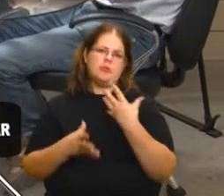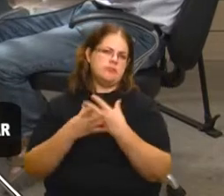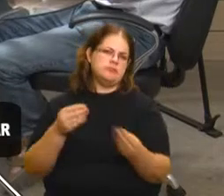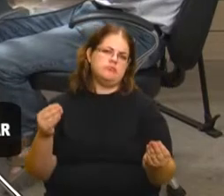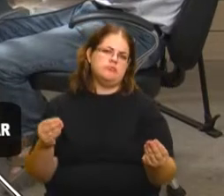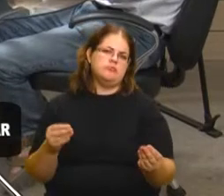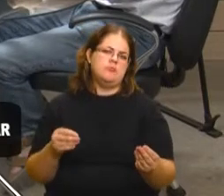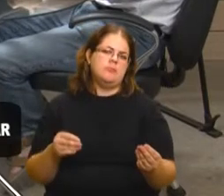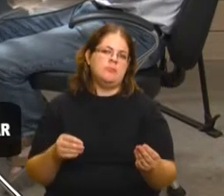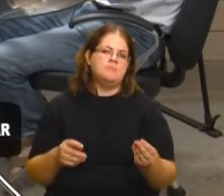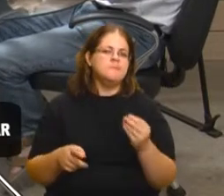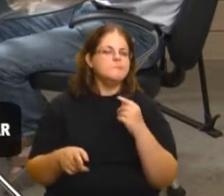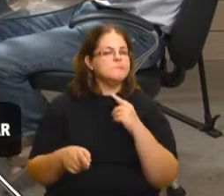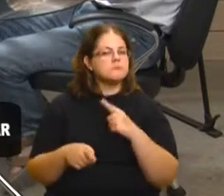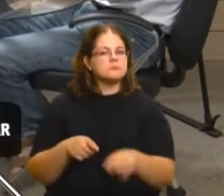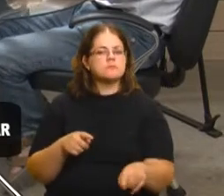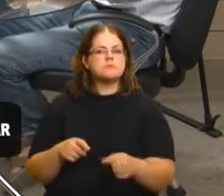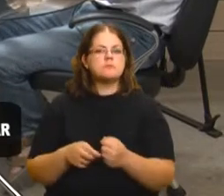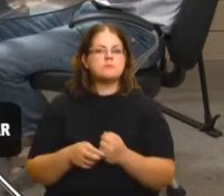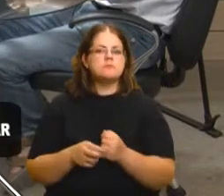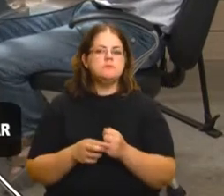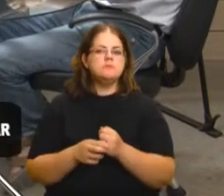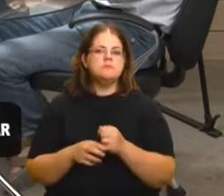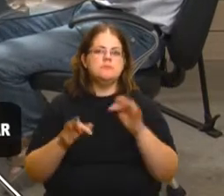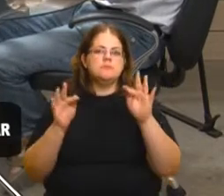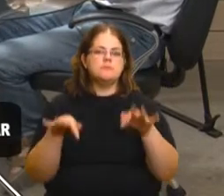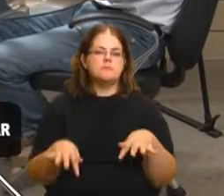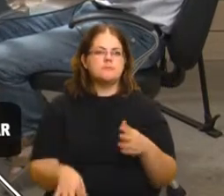desmobilização. Então, naquele momento,